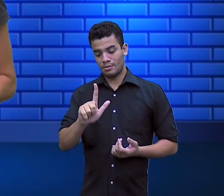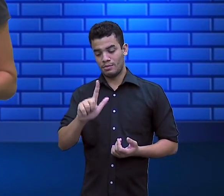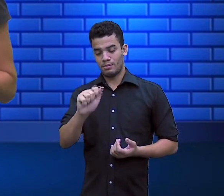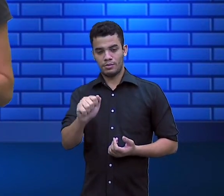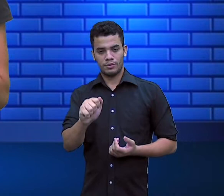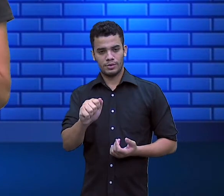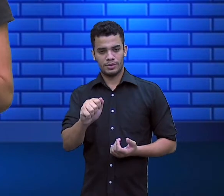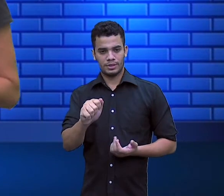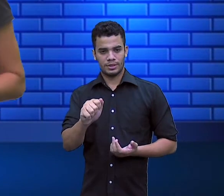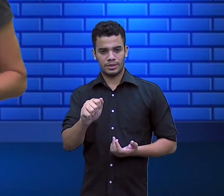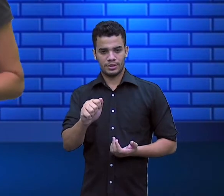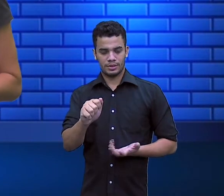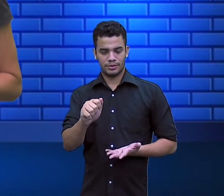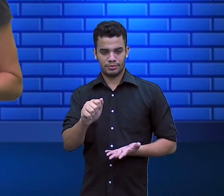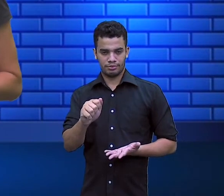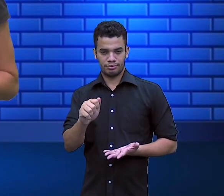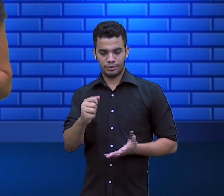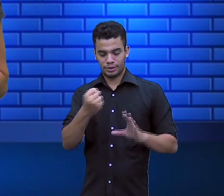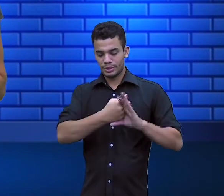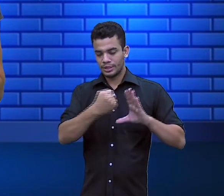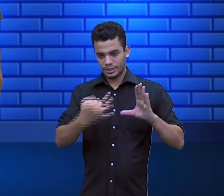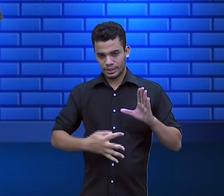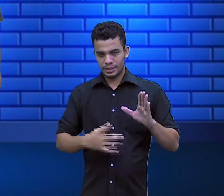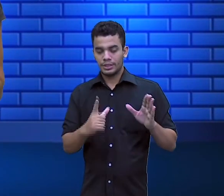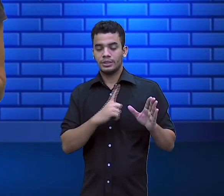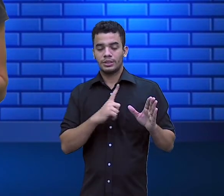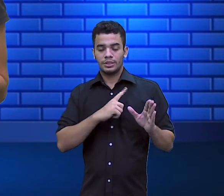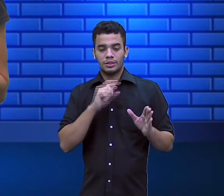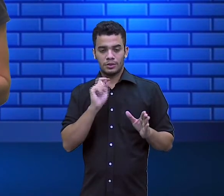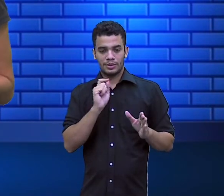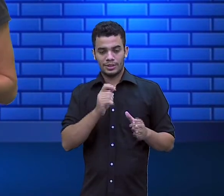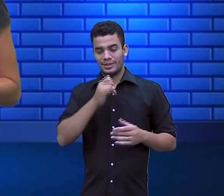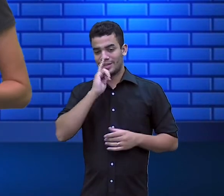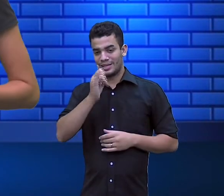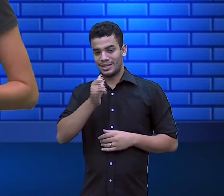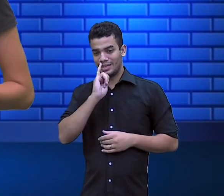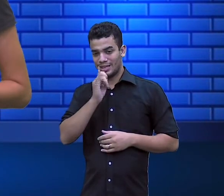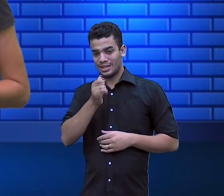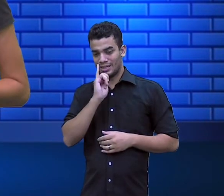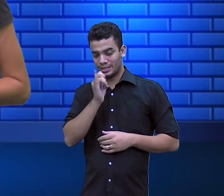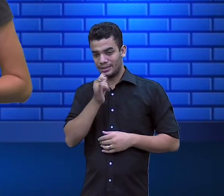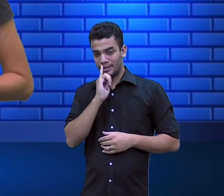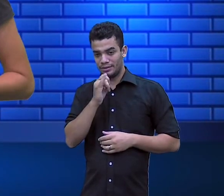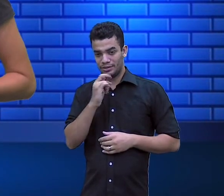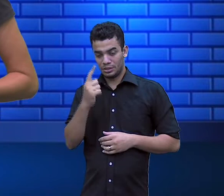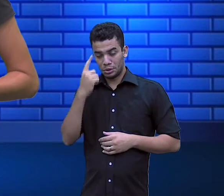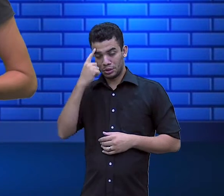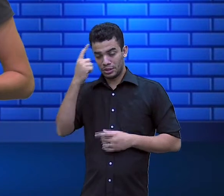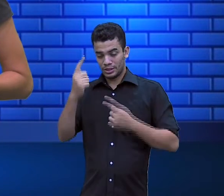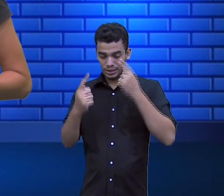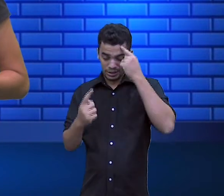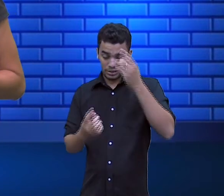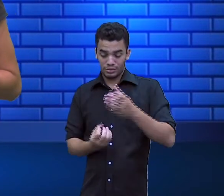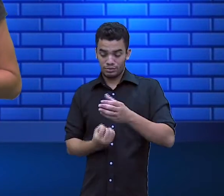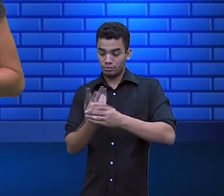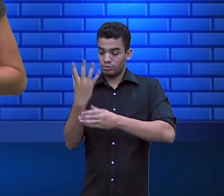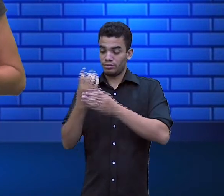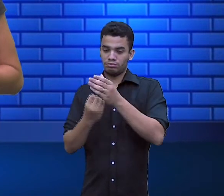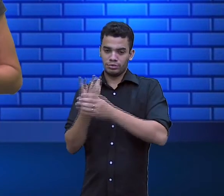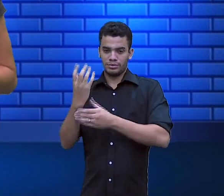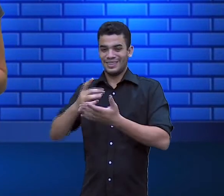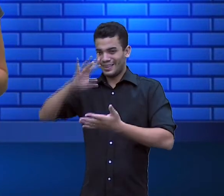caráter ficcional. É que usa a alegoria para construir